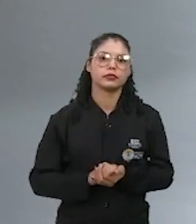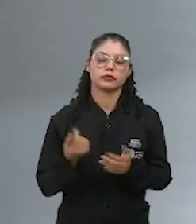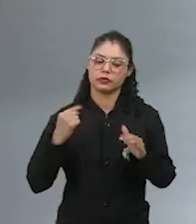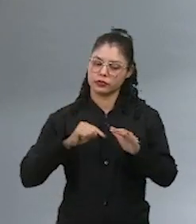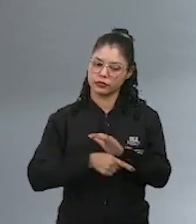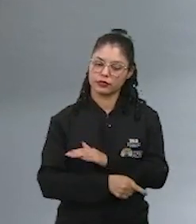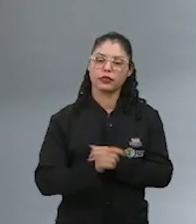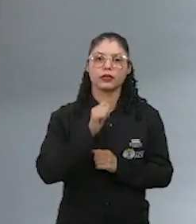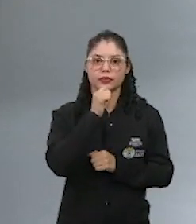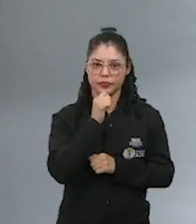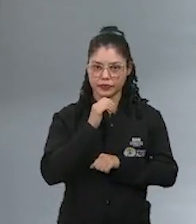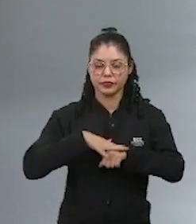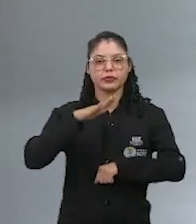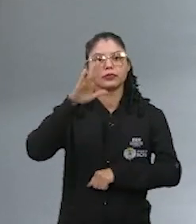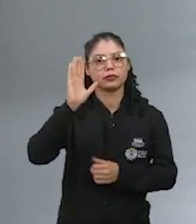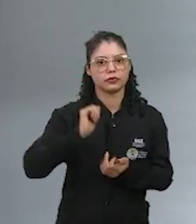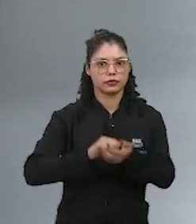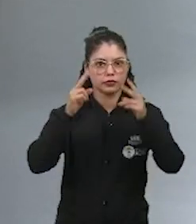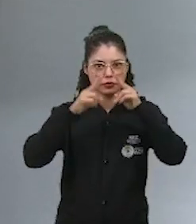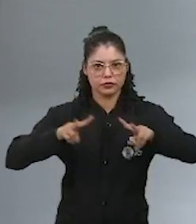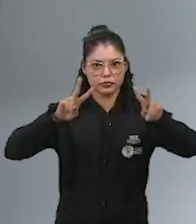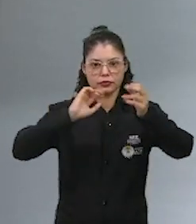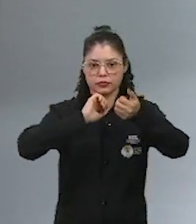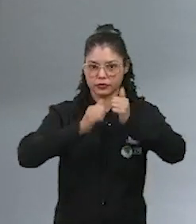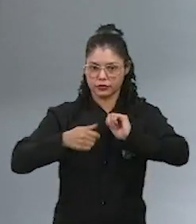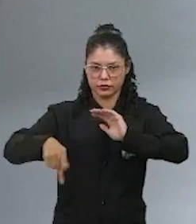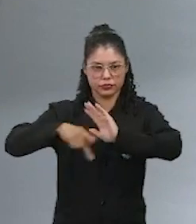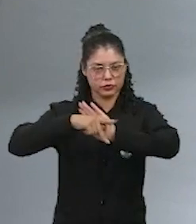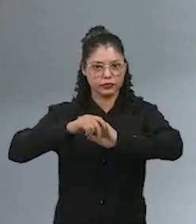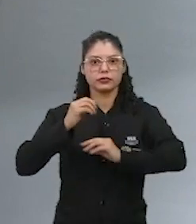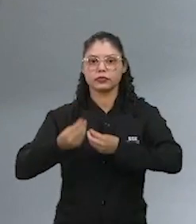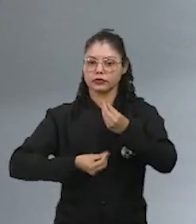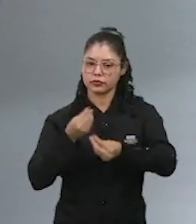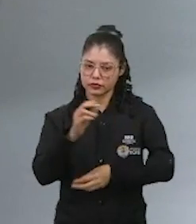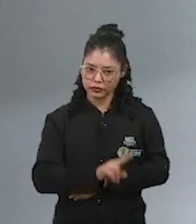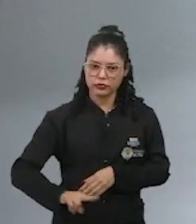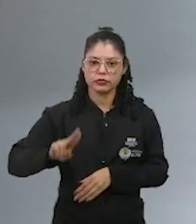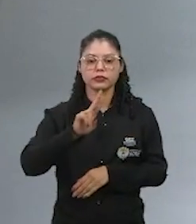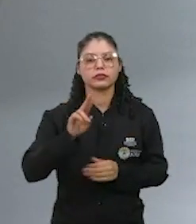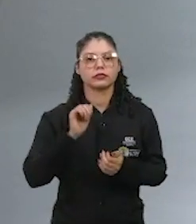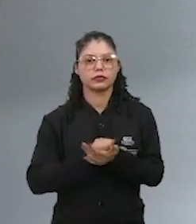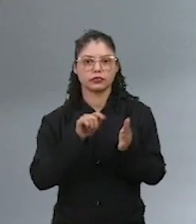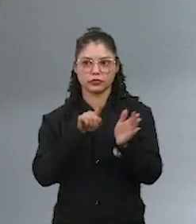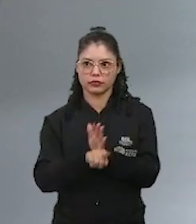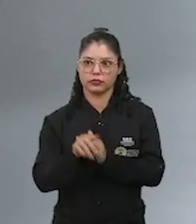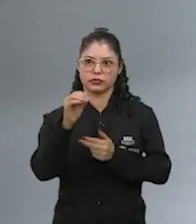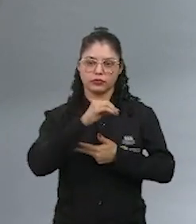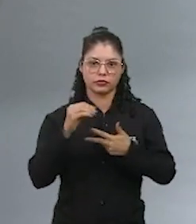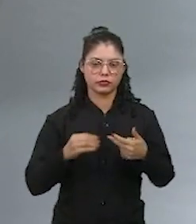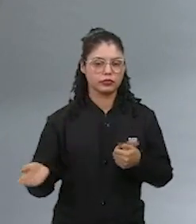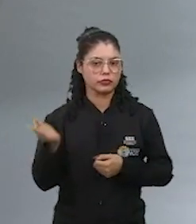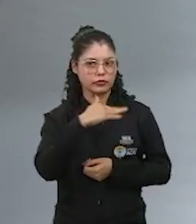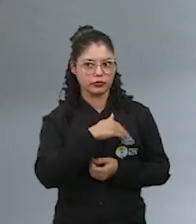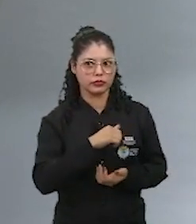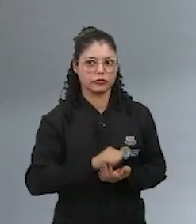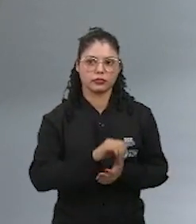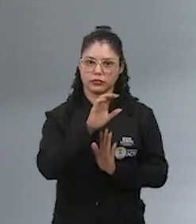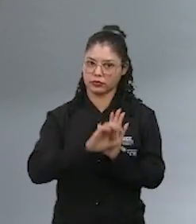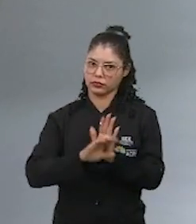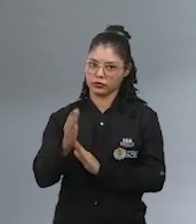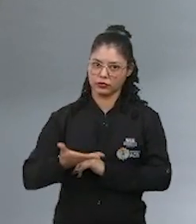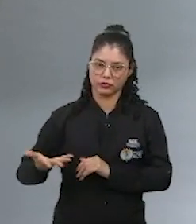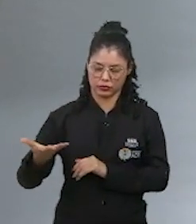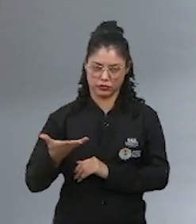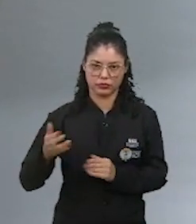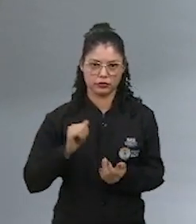aprofundar mais nos estudos e olhar isso de forma bem adequada, pensando sempre como é que eu vou usar isso nas questões do Enem, tá bom? Vem comigo e vamos aos conceitos básicos